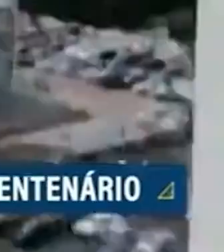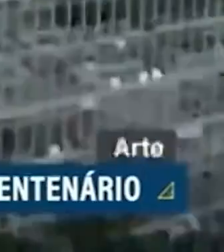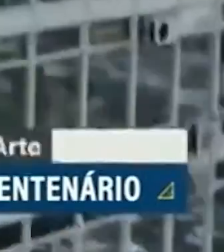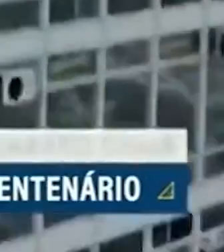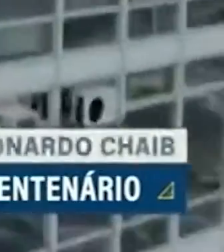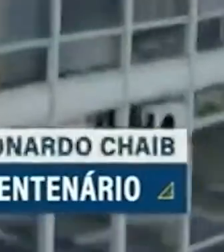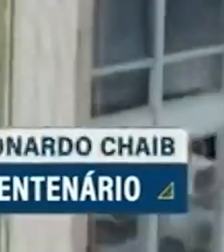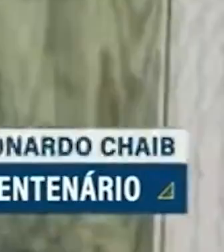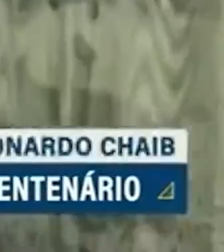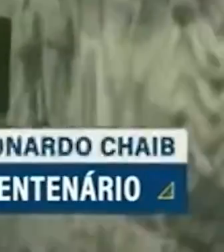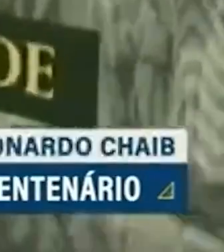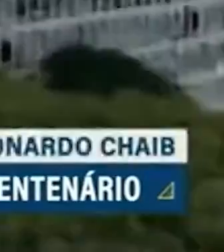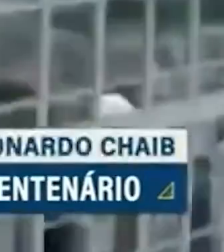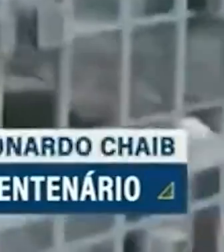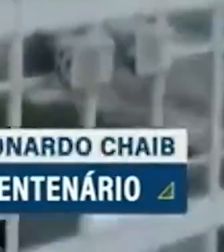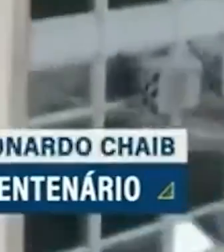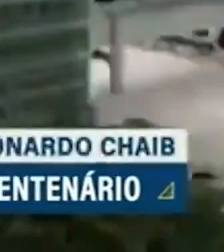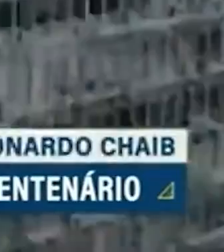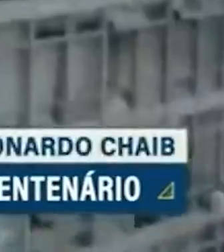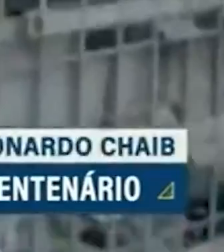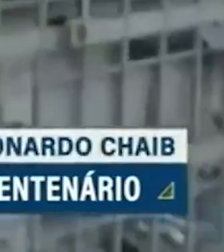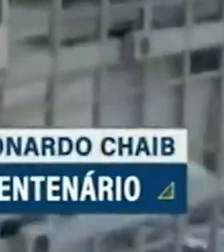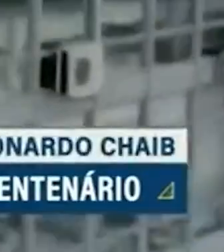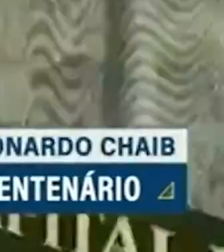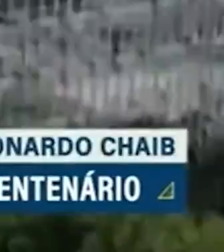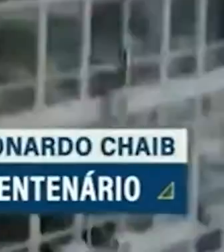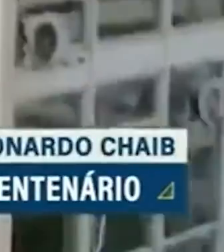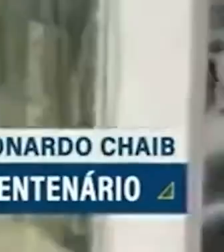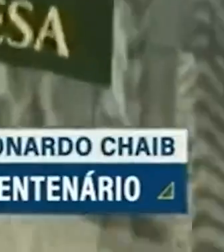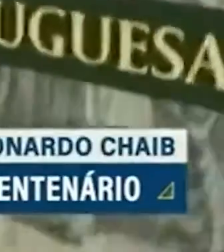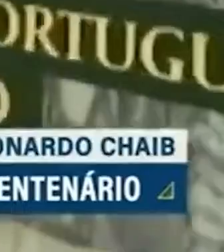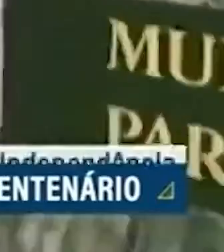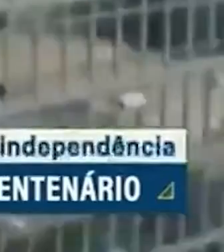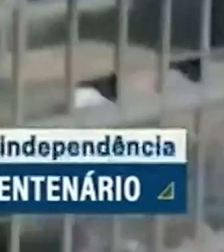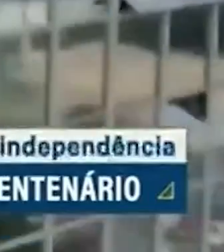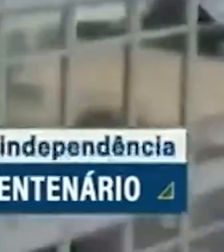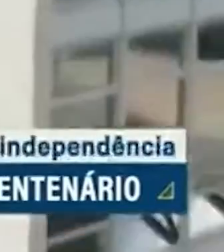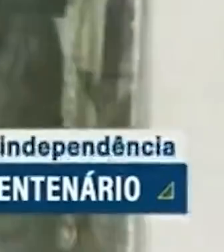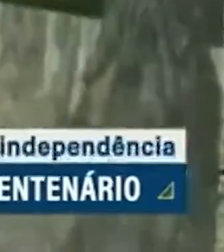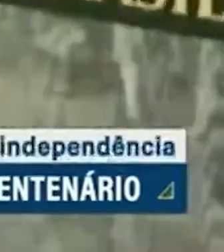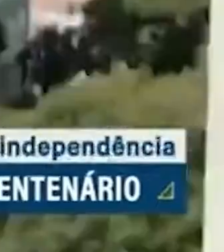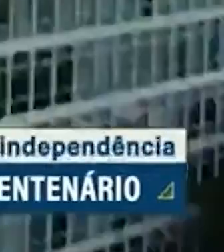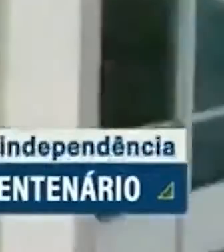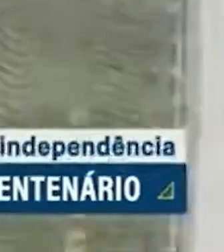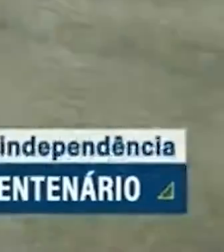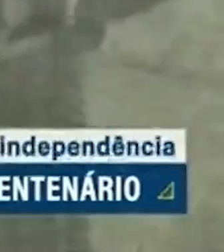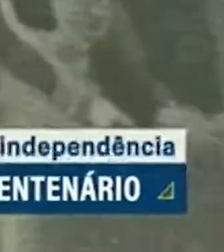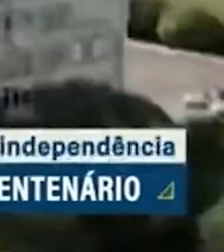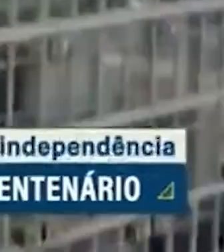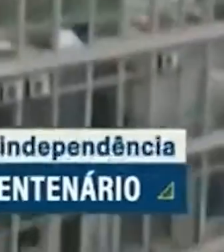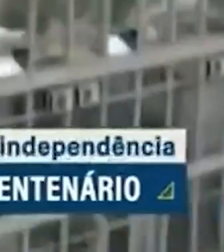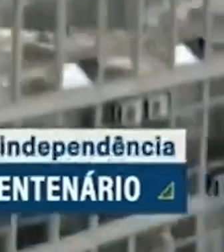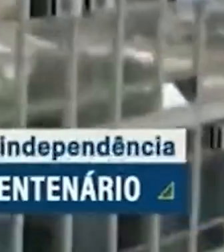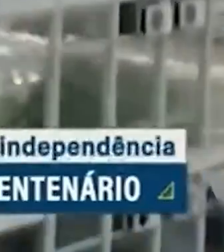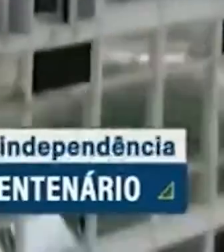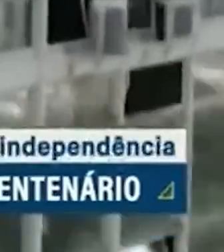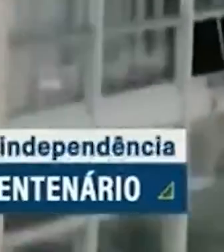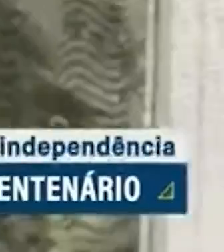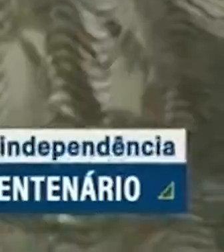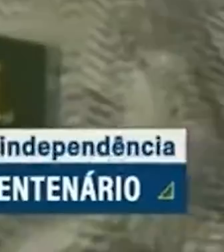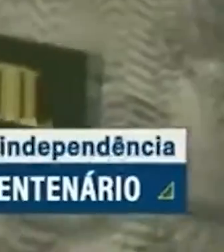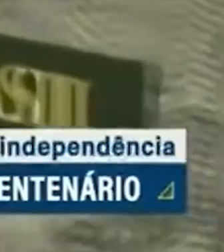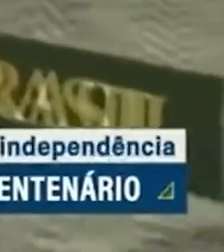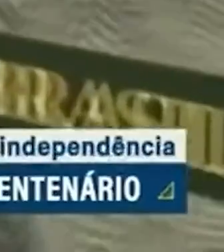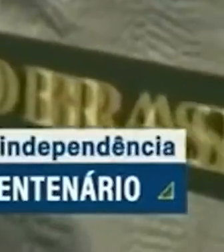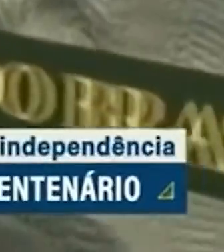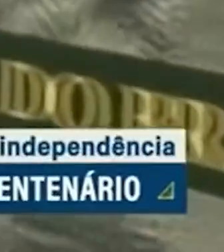O ponto de vista e a distância da qual observamos fatos históricos fazem toda a diferença na